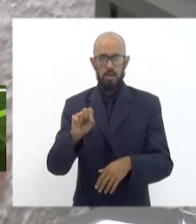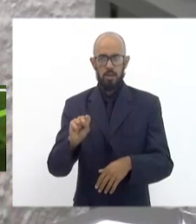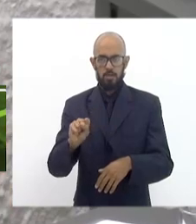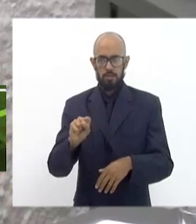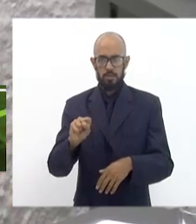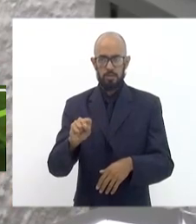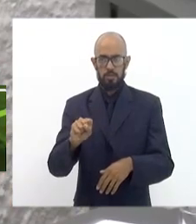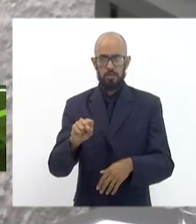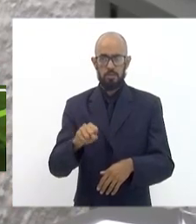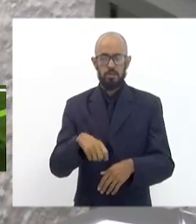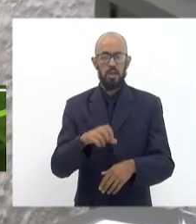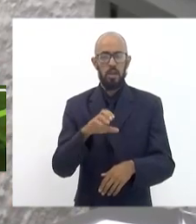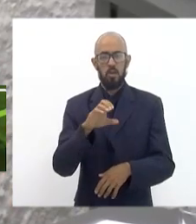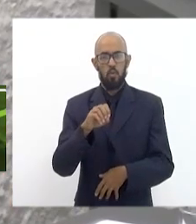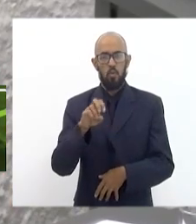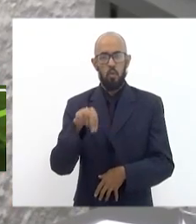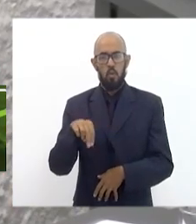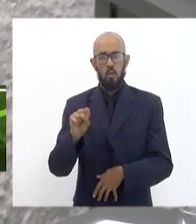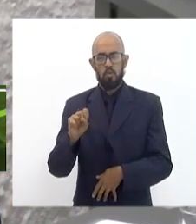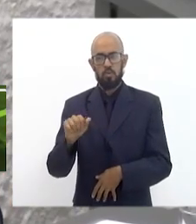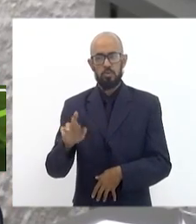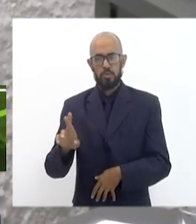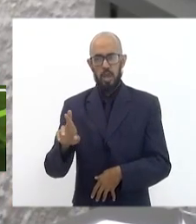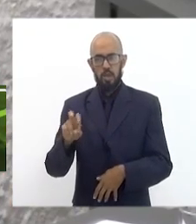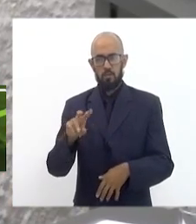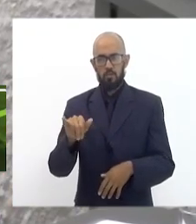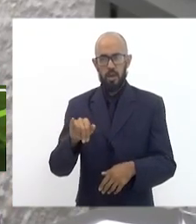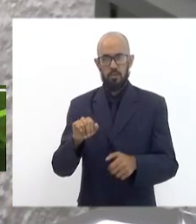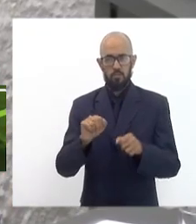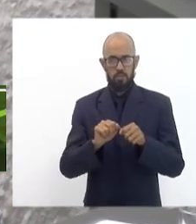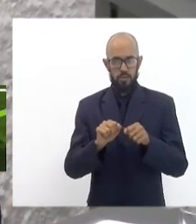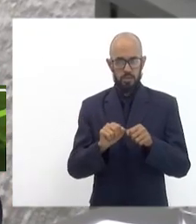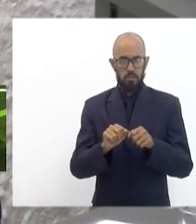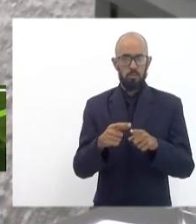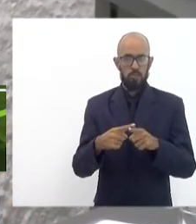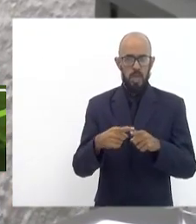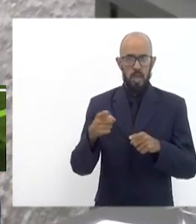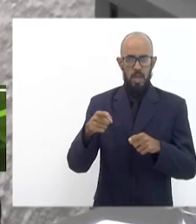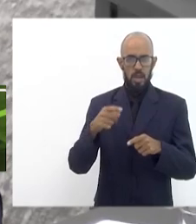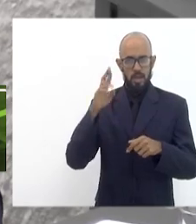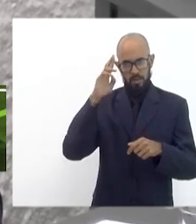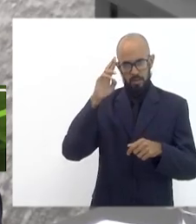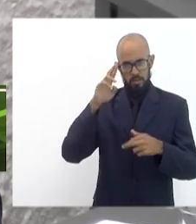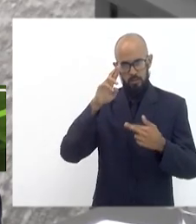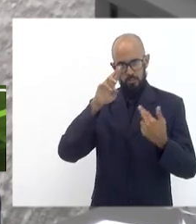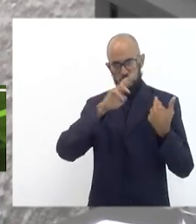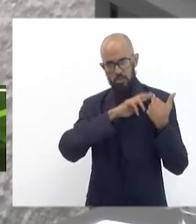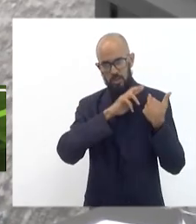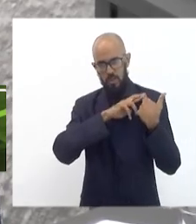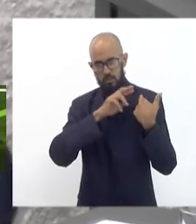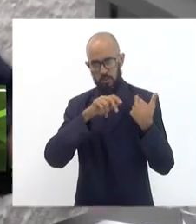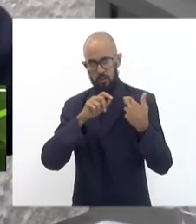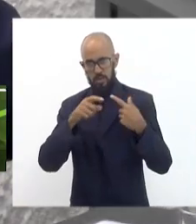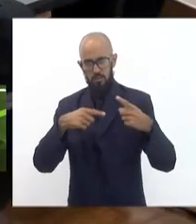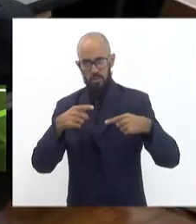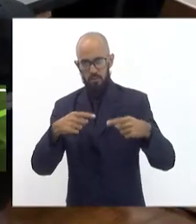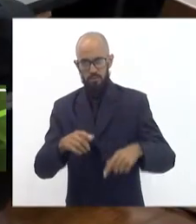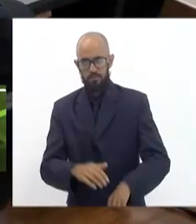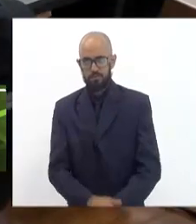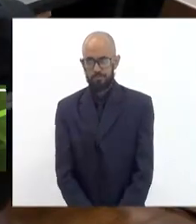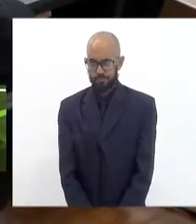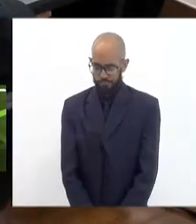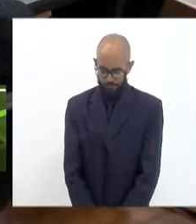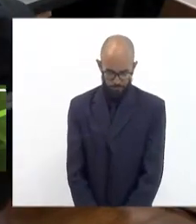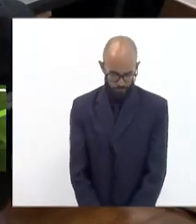a conserva que vai operar porque ela é operadora da e o Marcos vai não sou